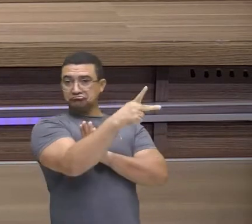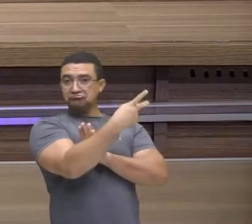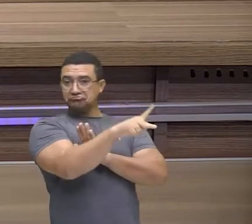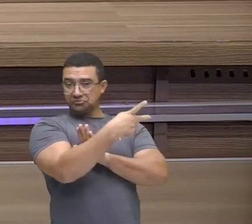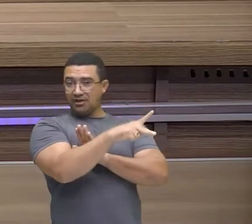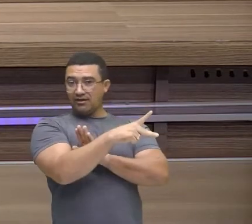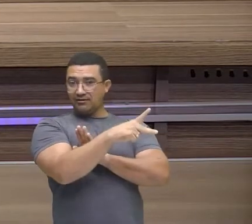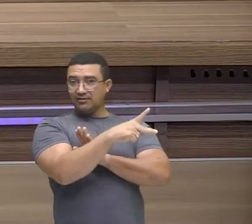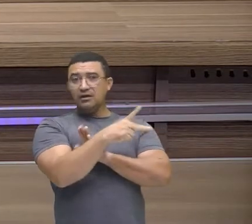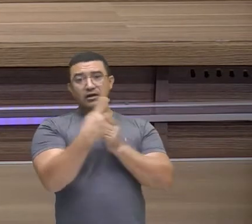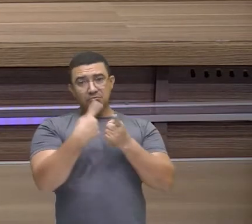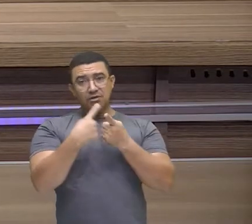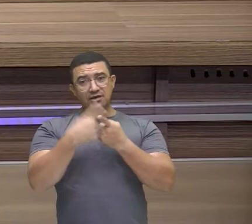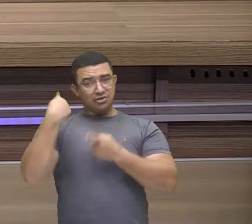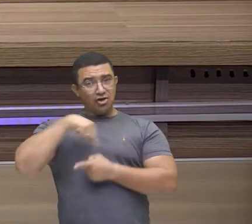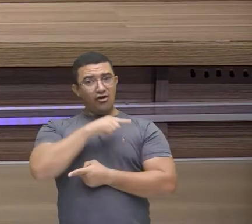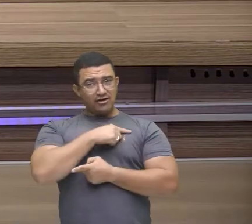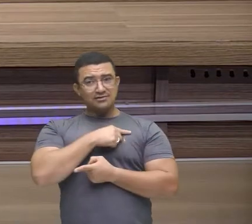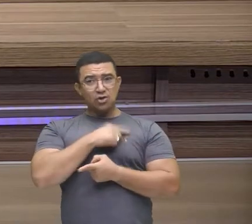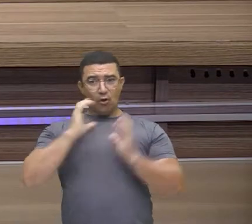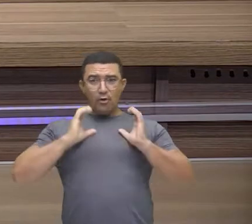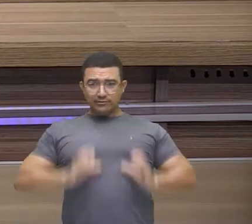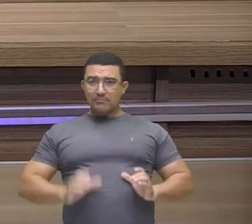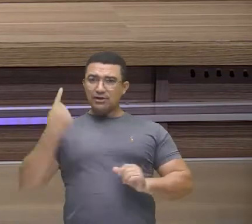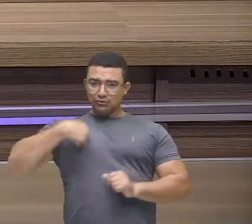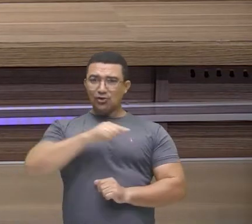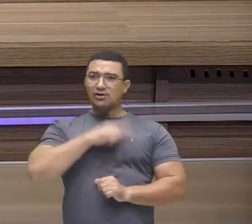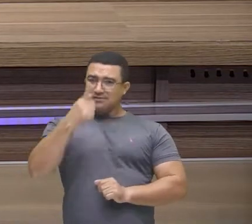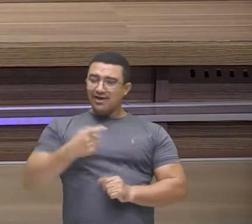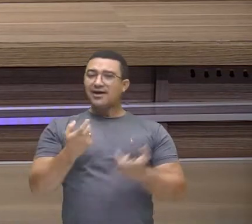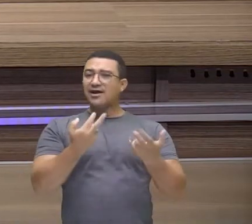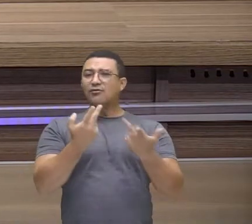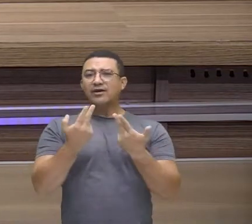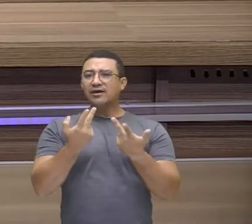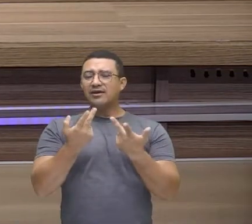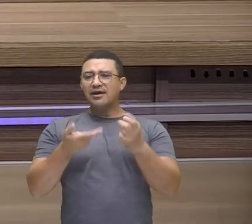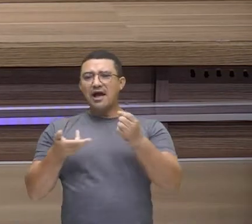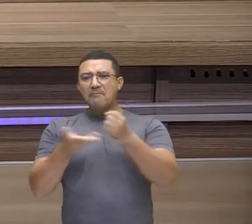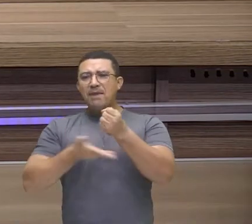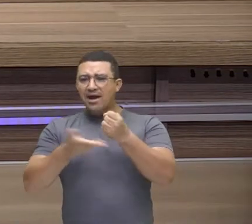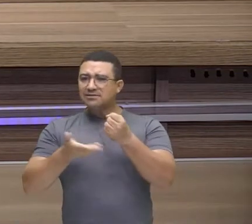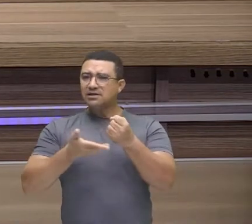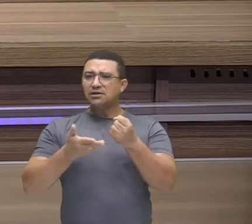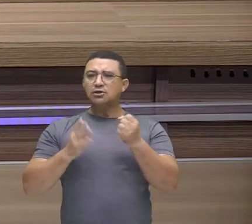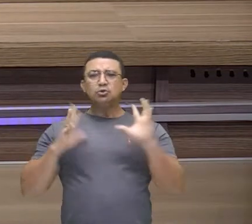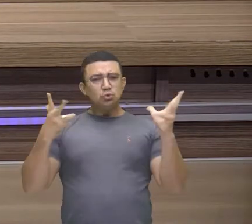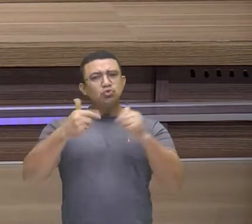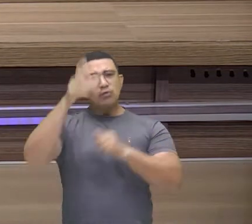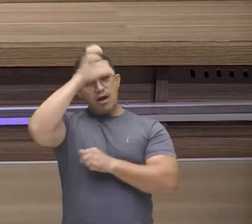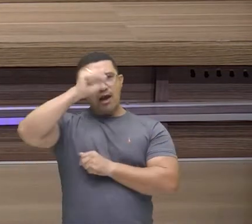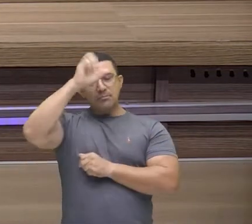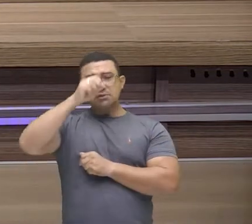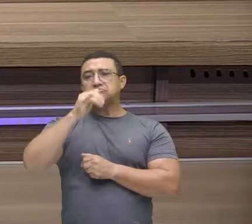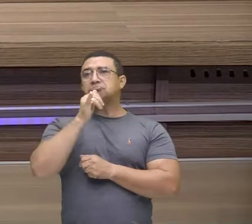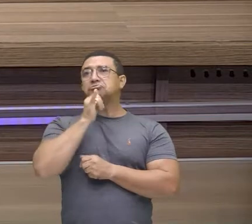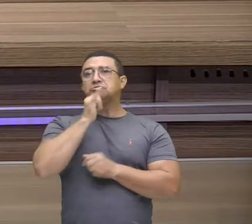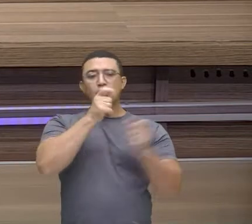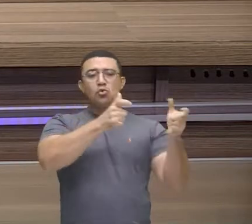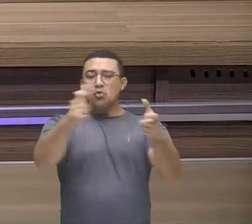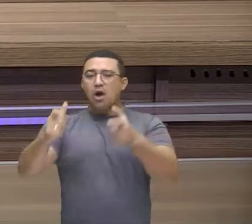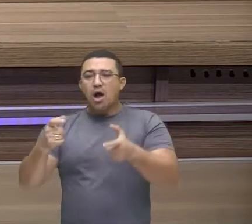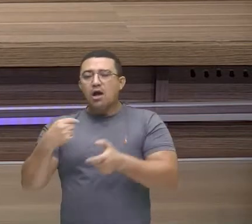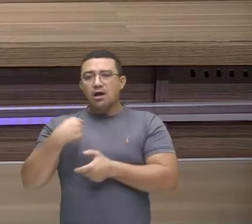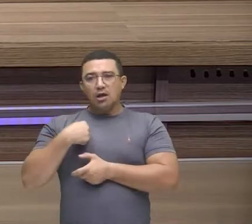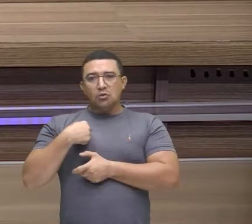produto de tudo aquilo que nós aprendemos e aquilo que não aprendemos. E quando eu chego num local que eu não aprendi a me comportar de acordo com